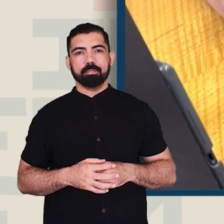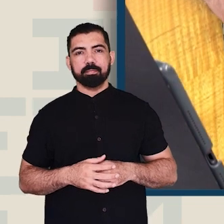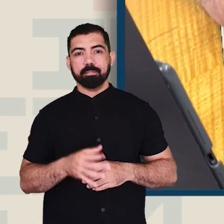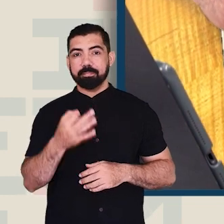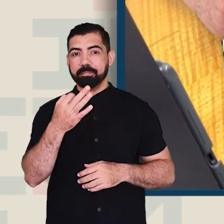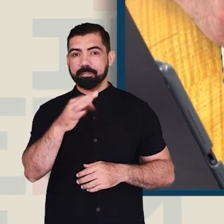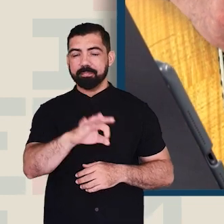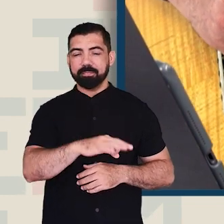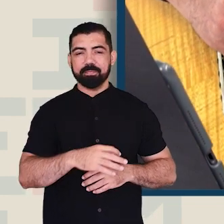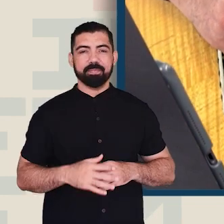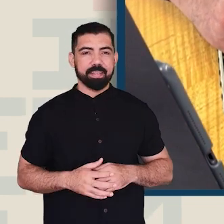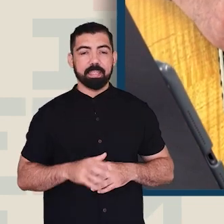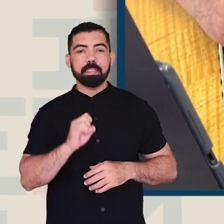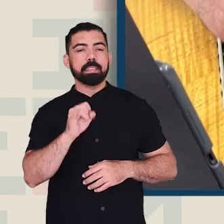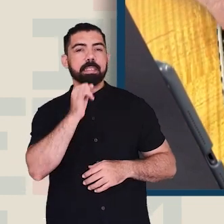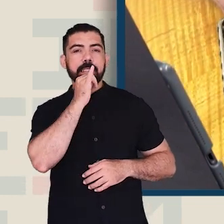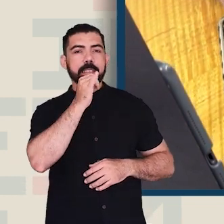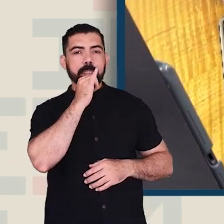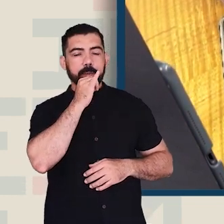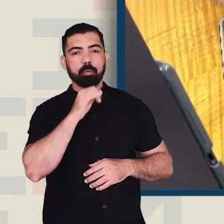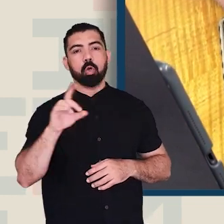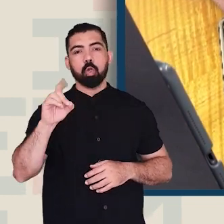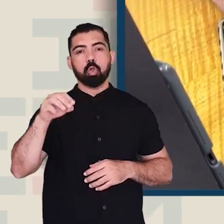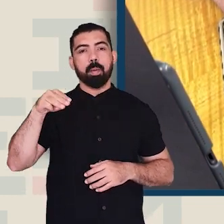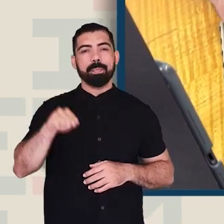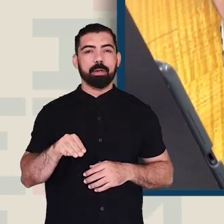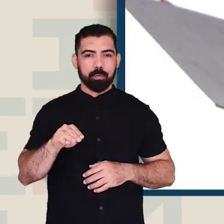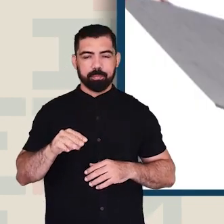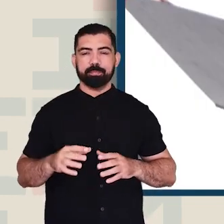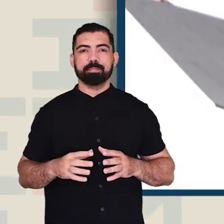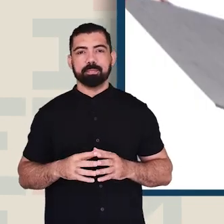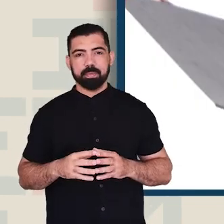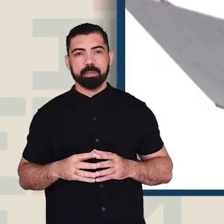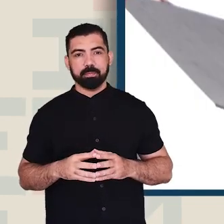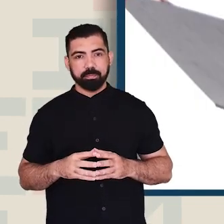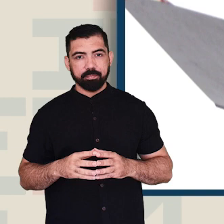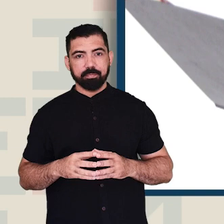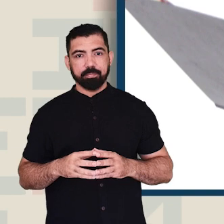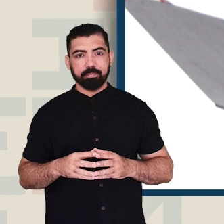Certo? Se fosse no menor, né? Dó menor, vamos fazer aqui, ó.